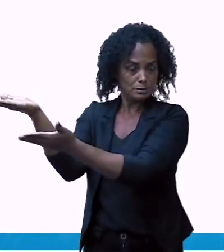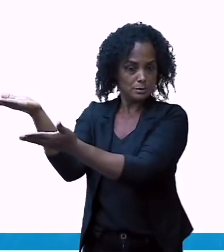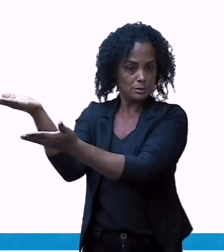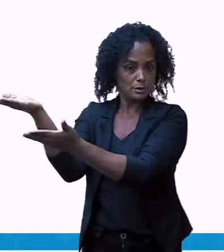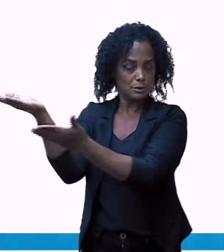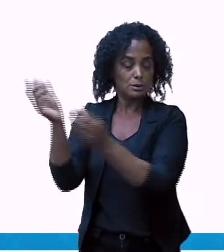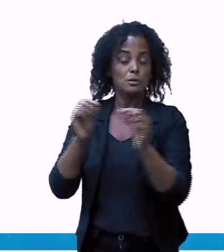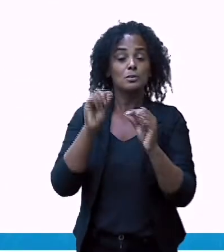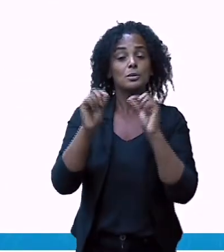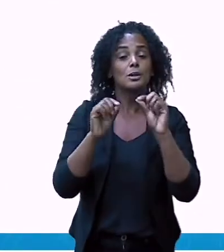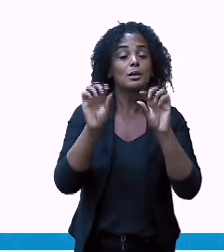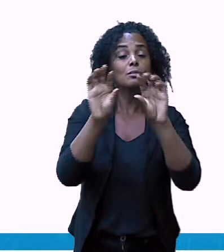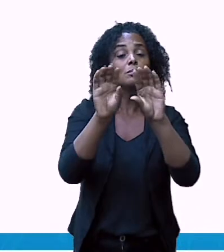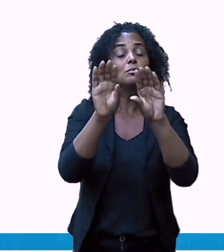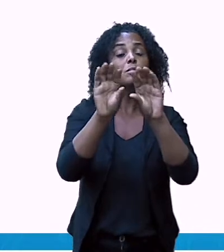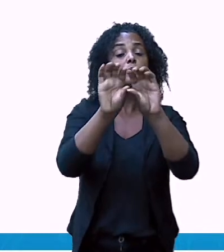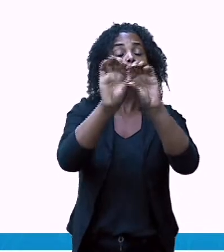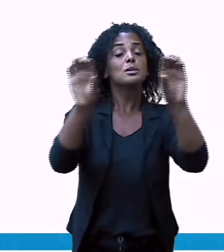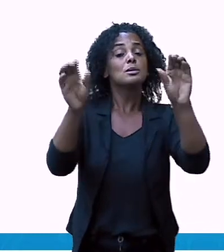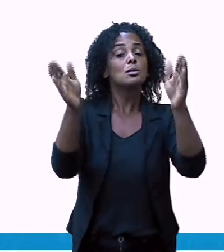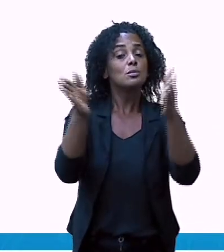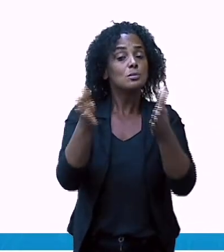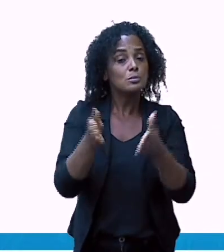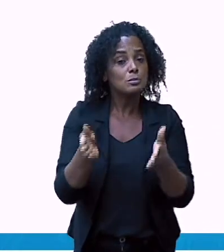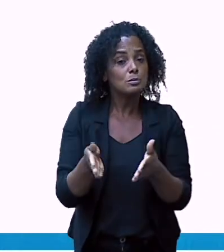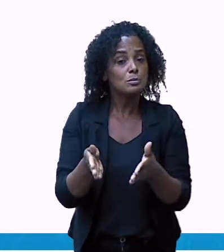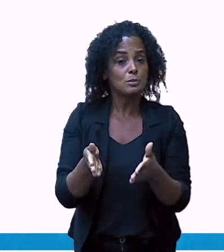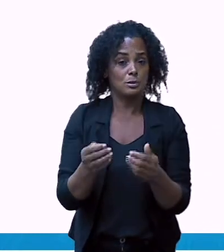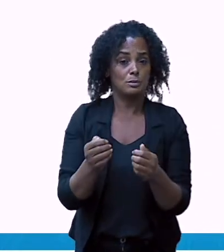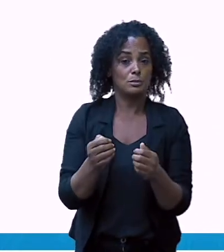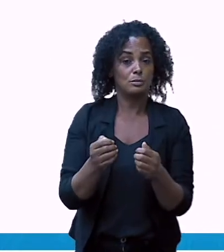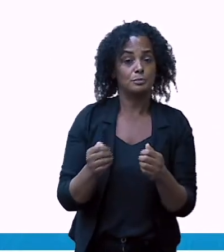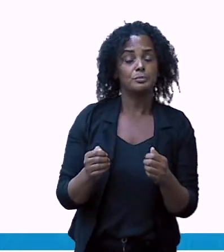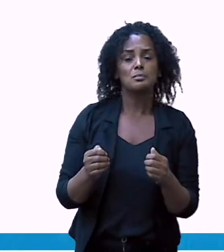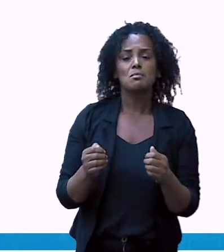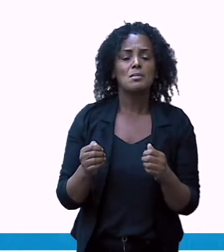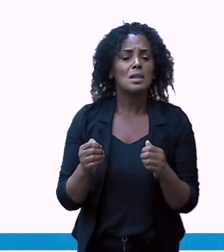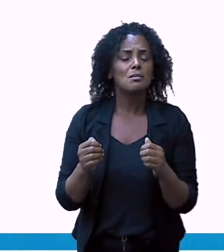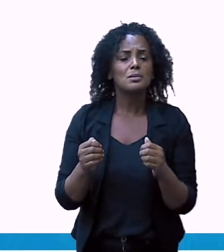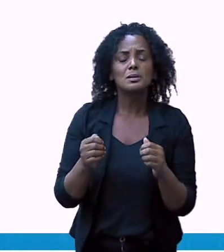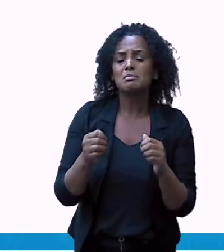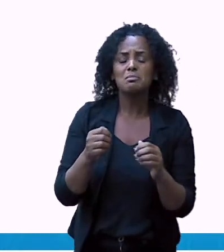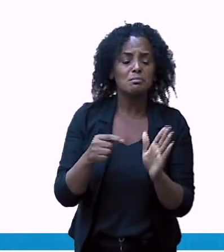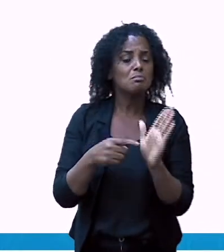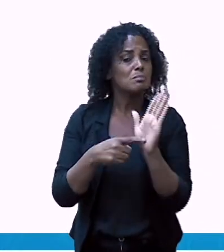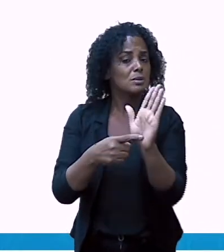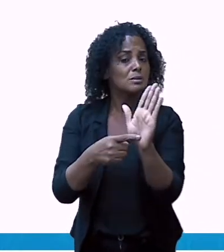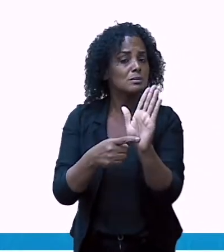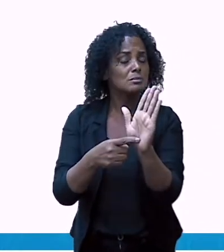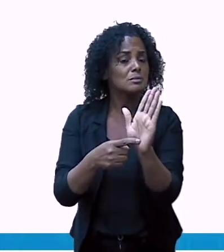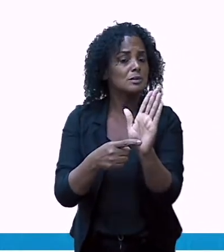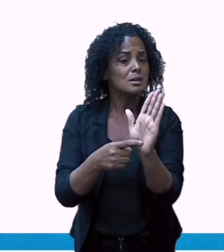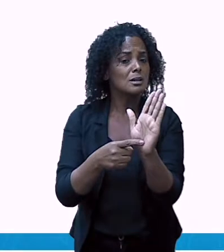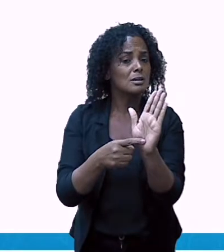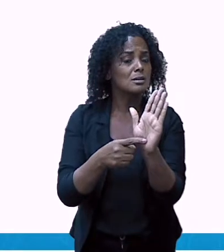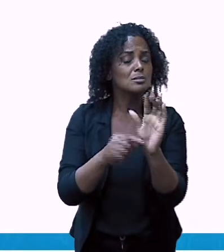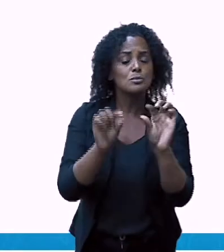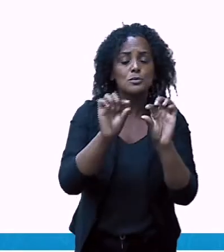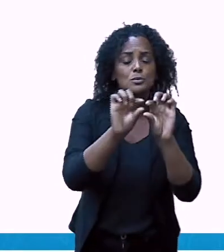uma expressão numérica. A estrutura de uma expressão numérica, ela vai aparecer para você sempre toda